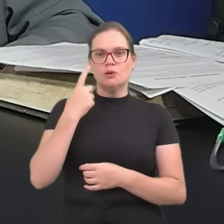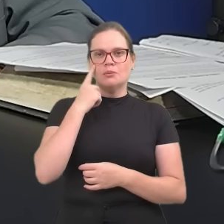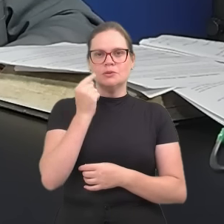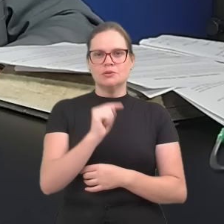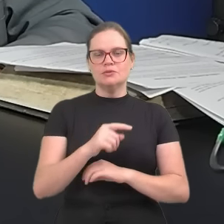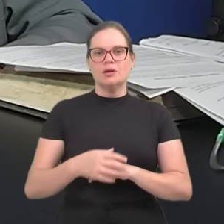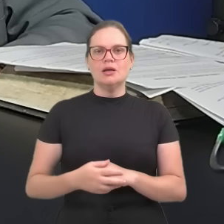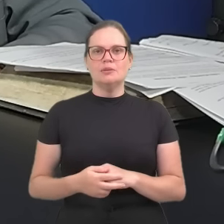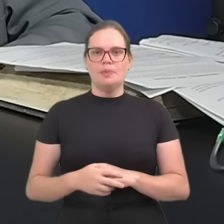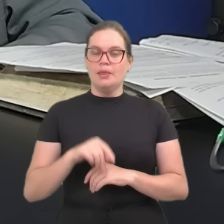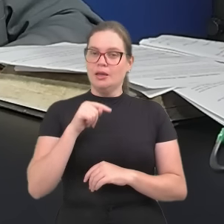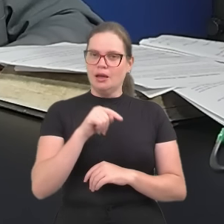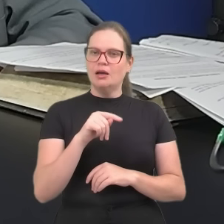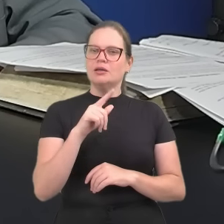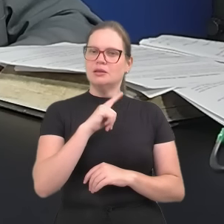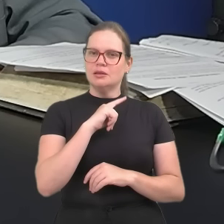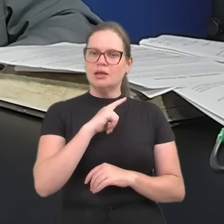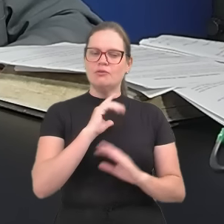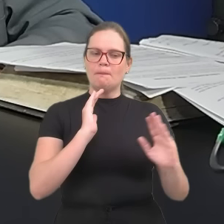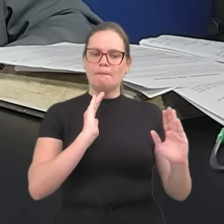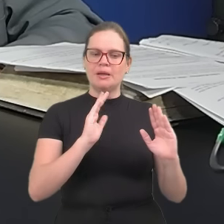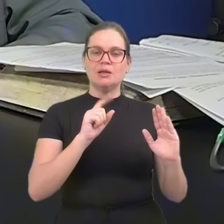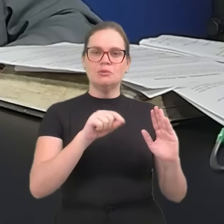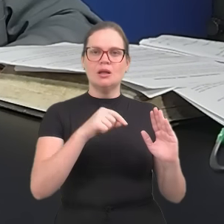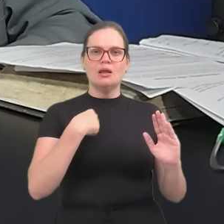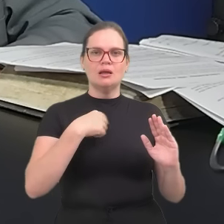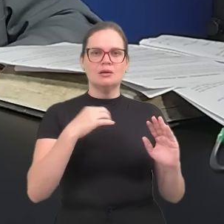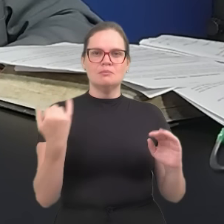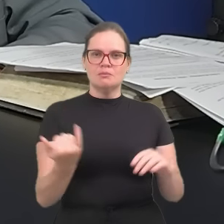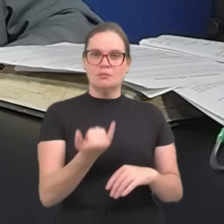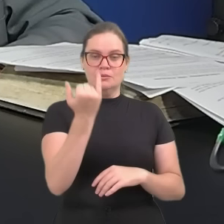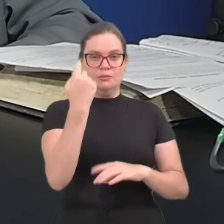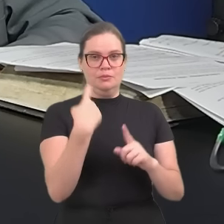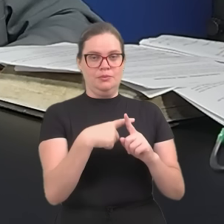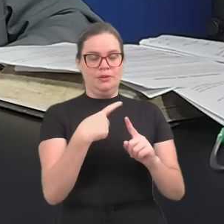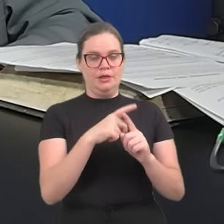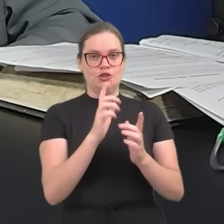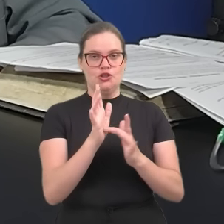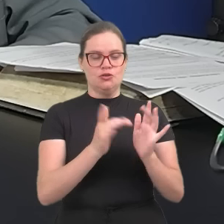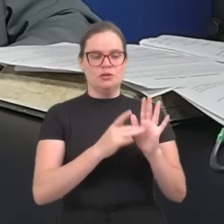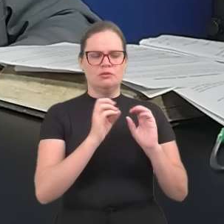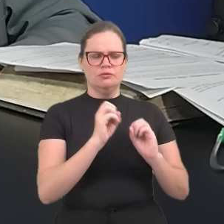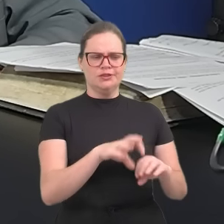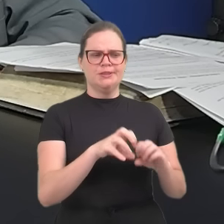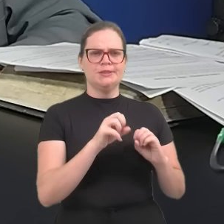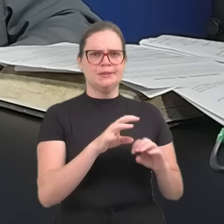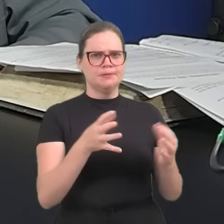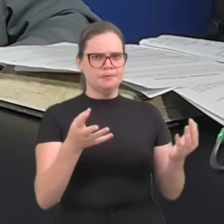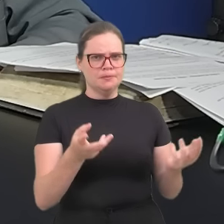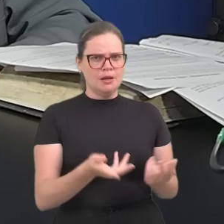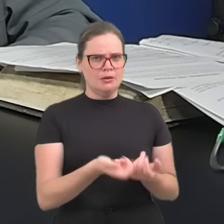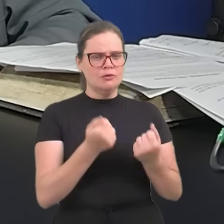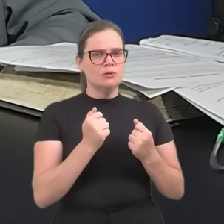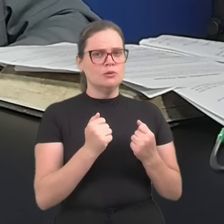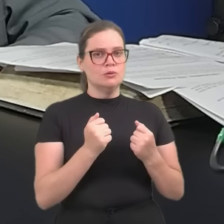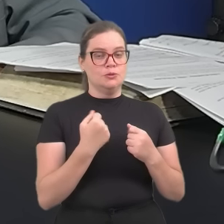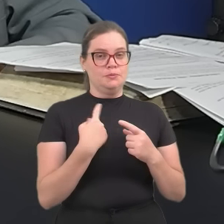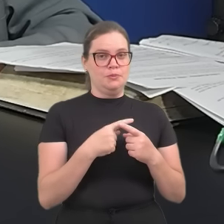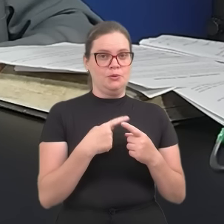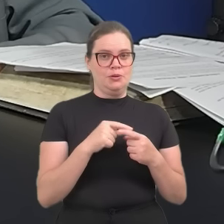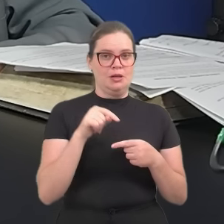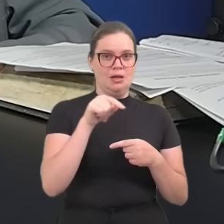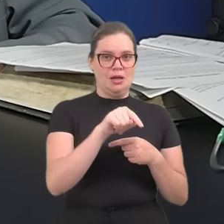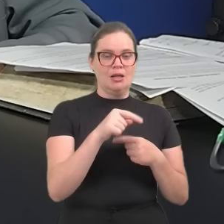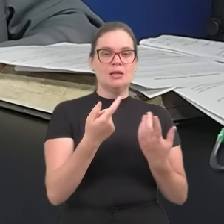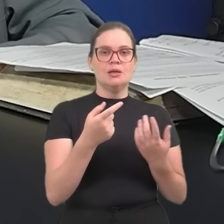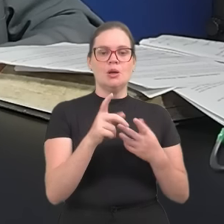momento de grande ensino de Jesus, porque naquele momento ali, era um momento de